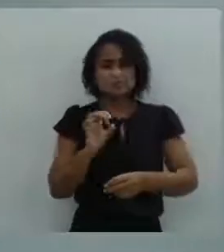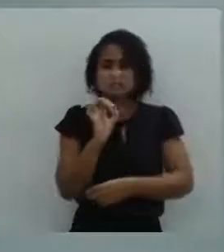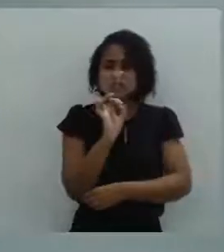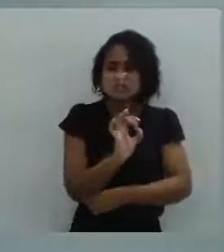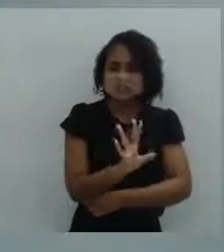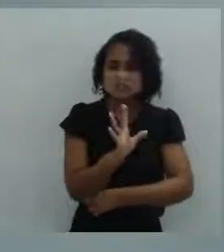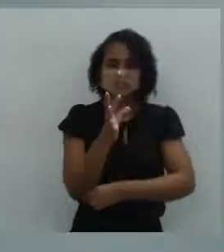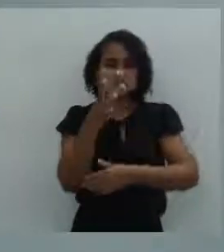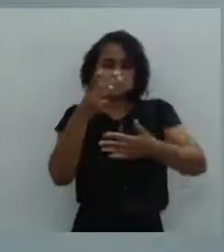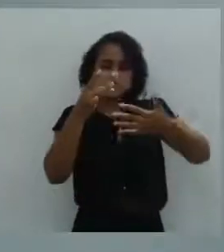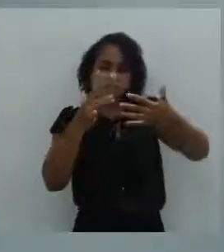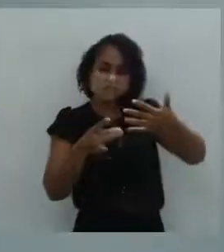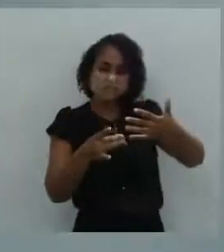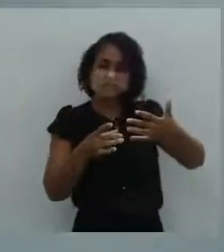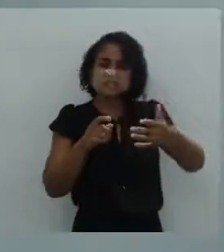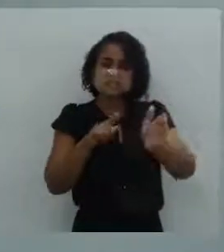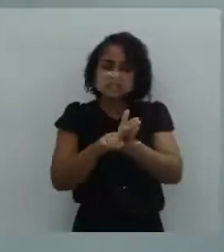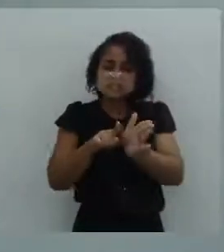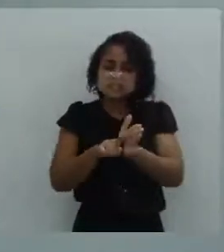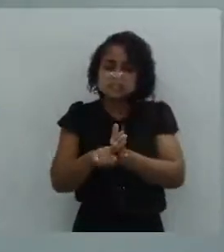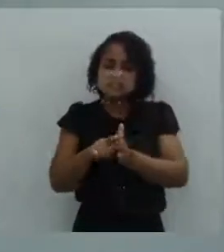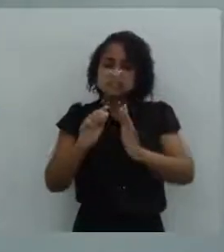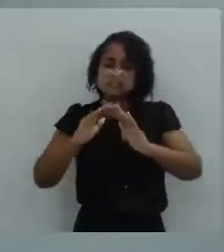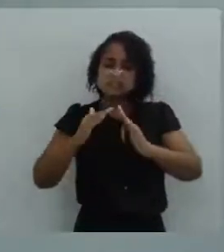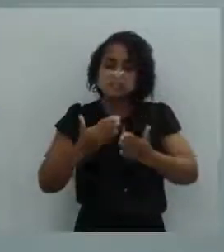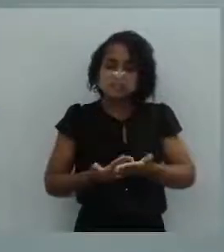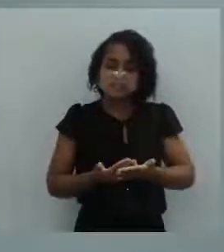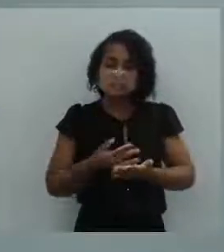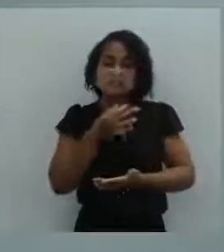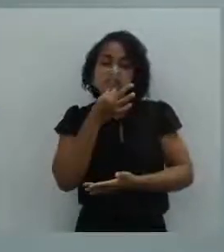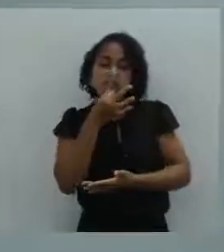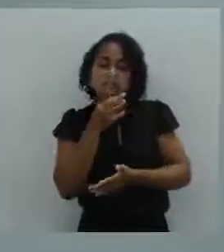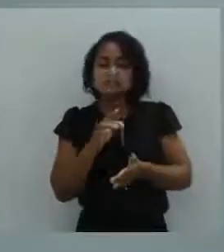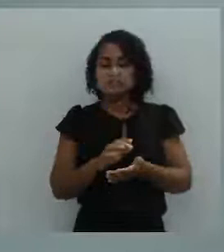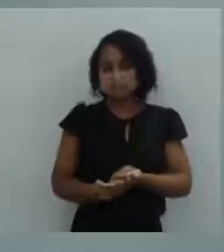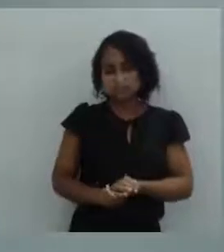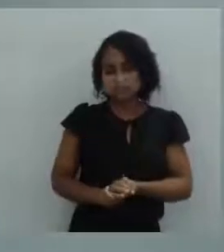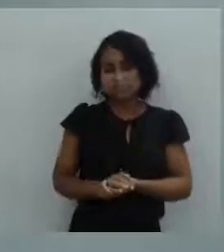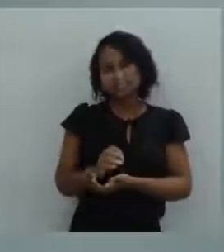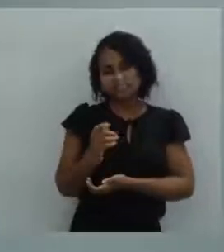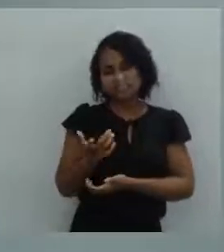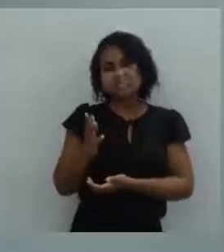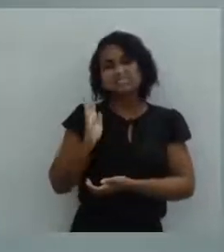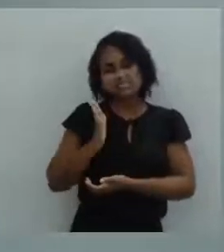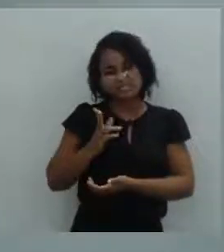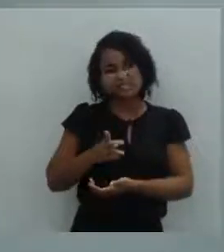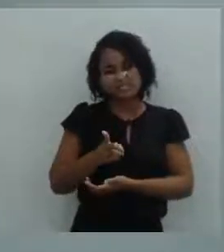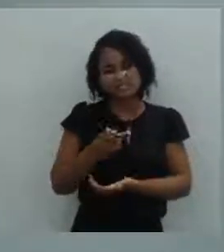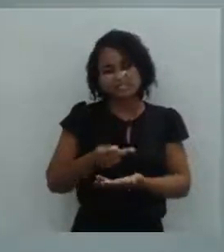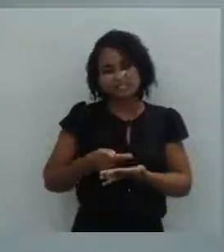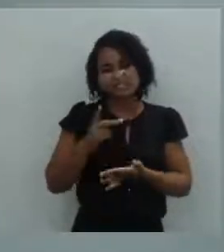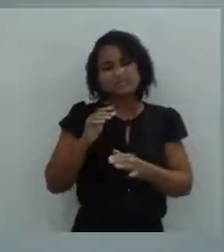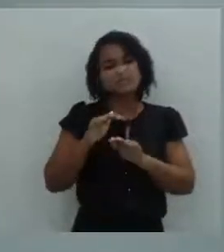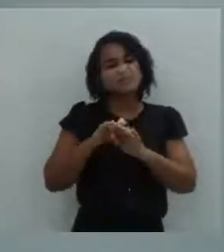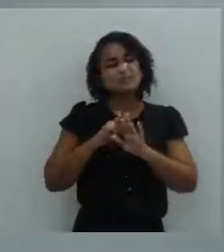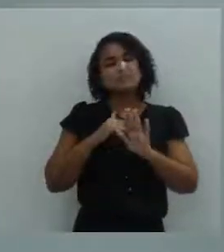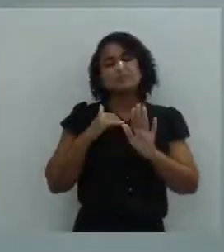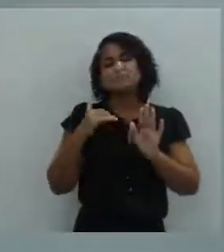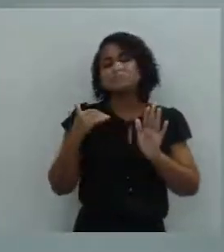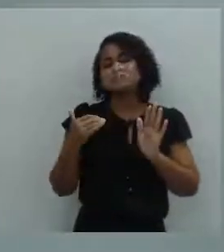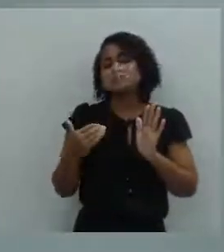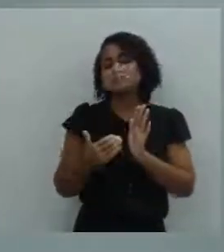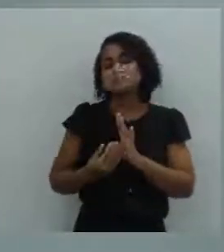só nas questões da escola? Justifique a sua resposta, essa é clássica, né? Para tudo na vida,